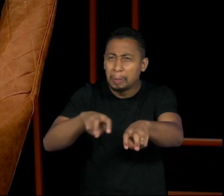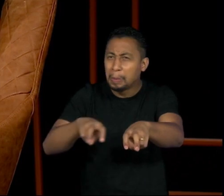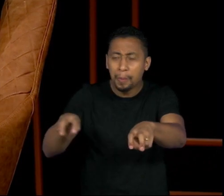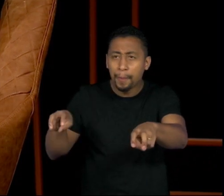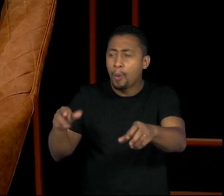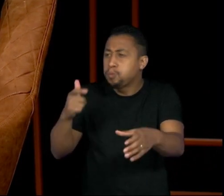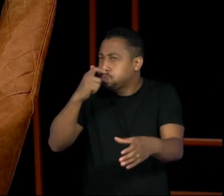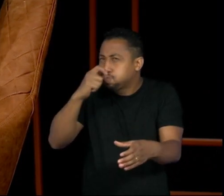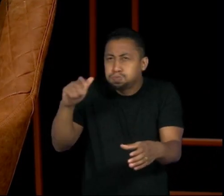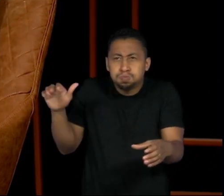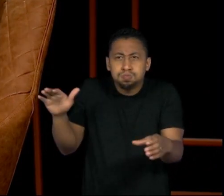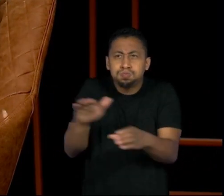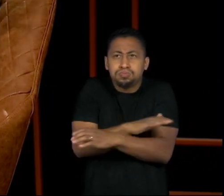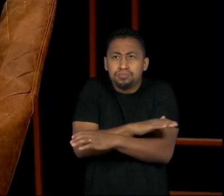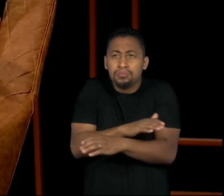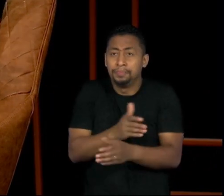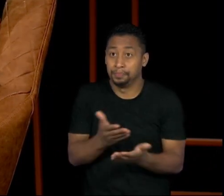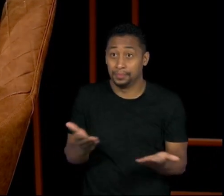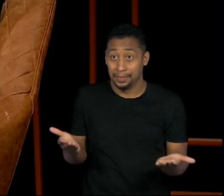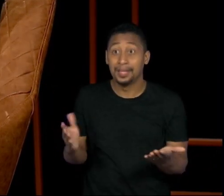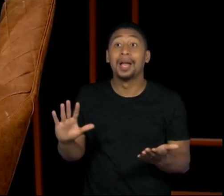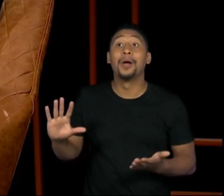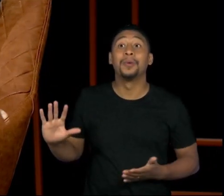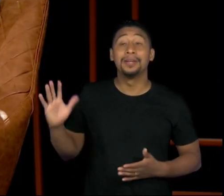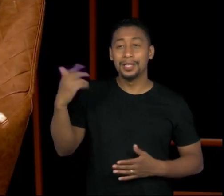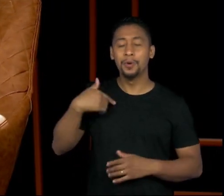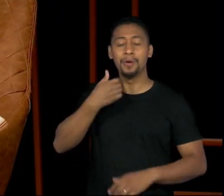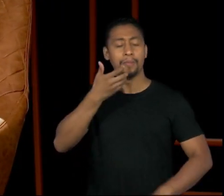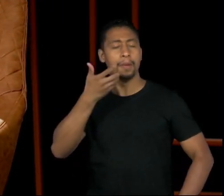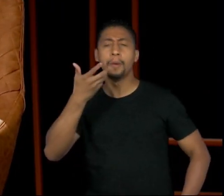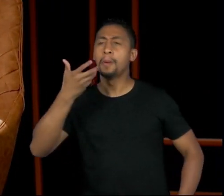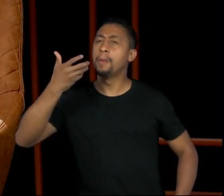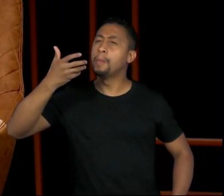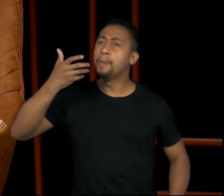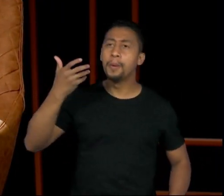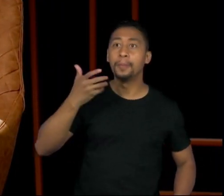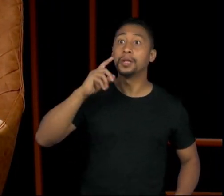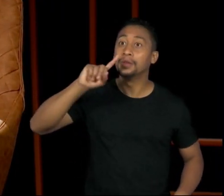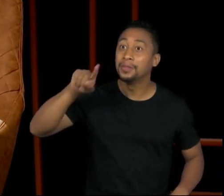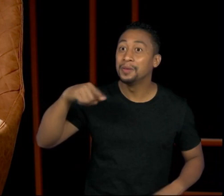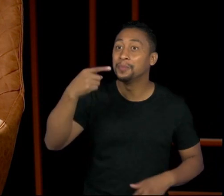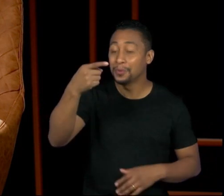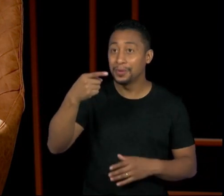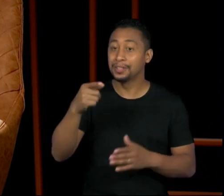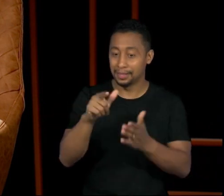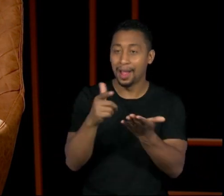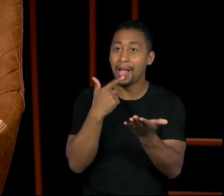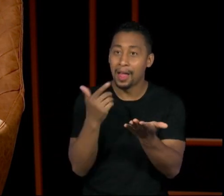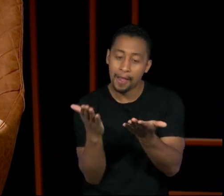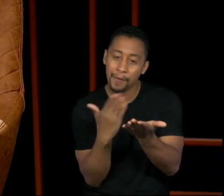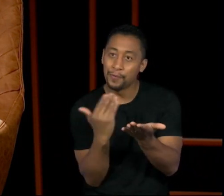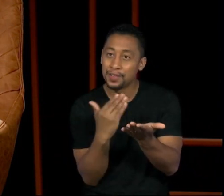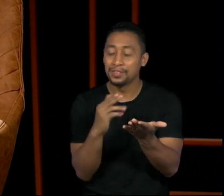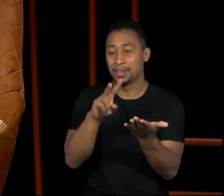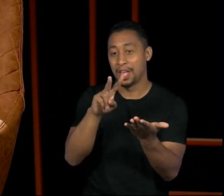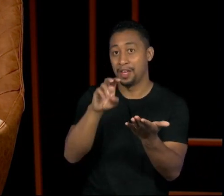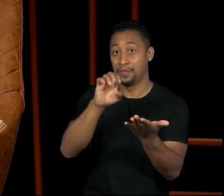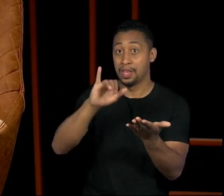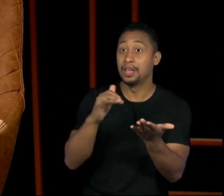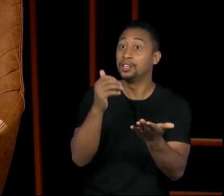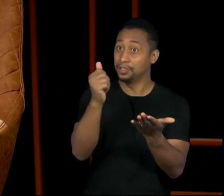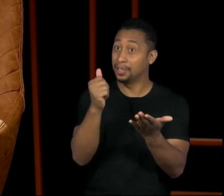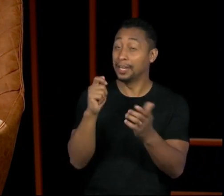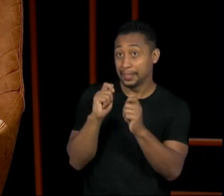Veja, e o bar nunca mais parou de lotar. O nosso show era 1h, de terça a sábado. Eu fui contratada para terça,